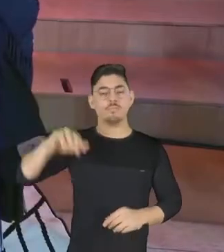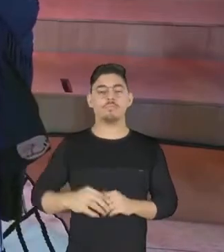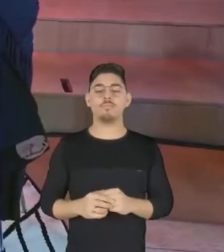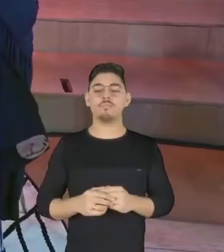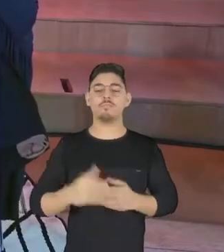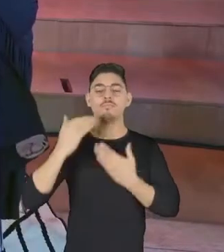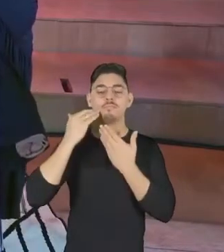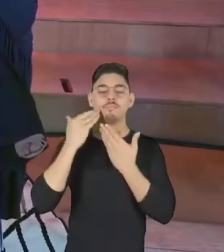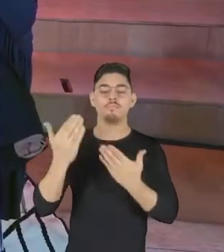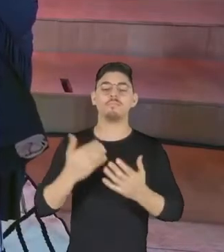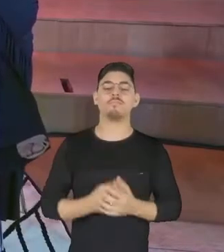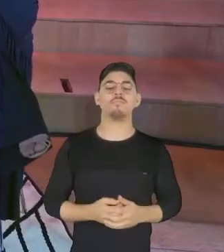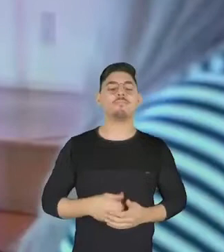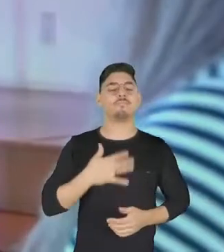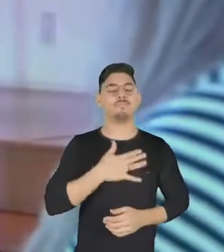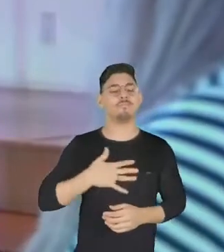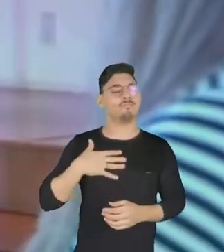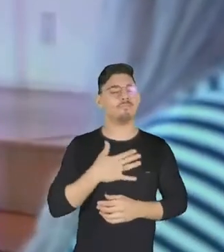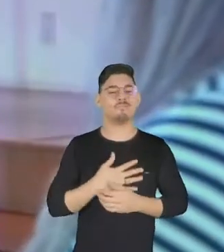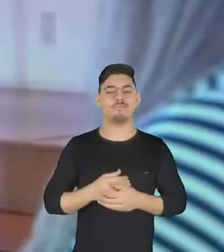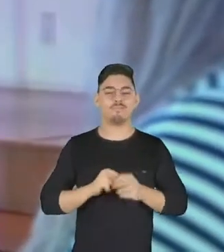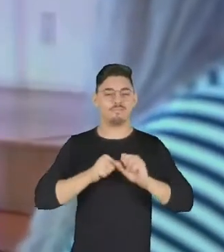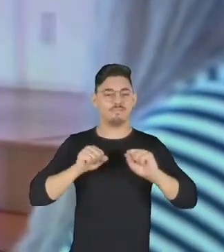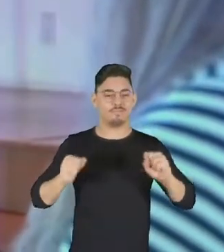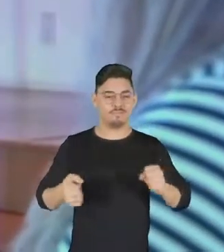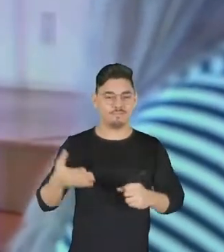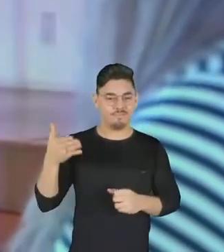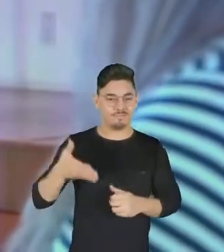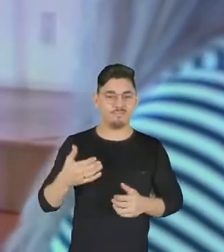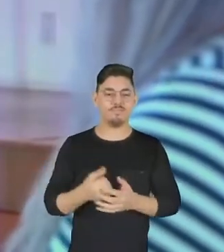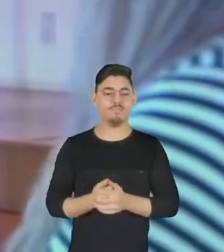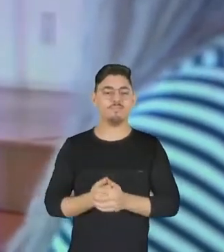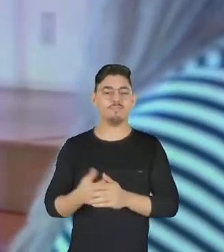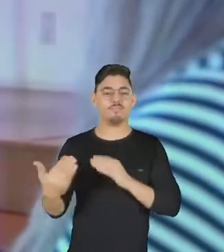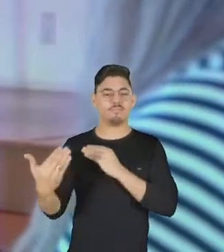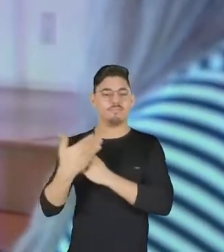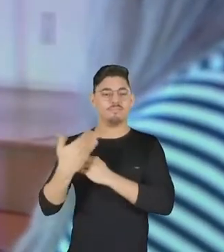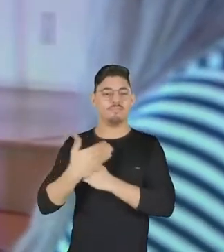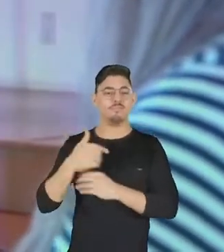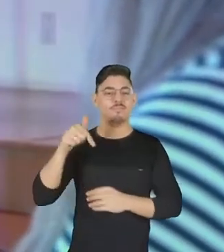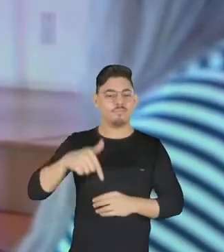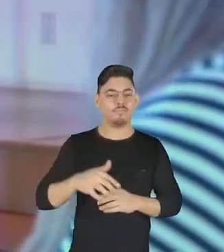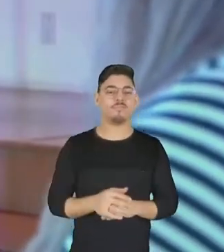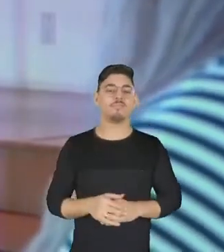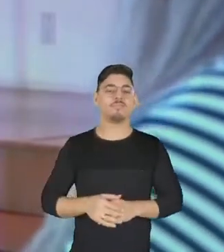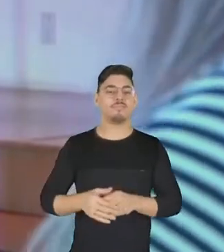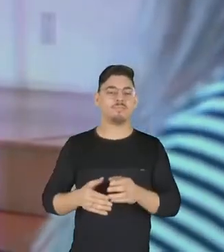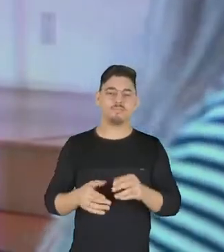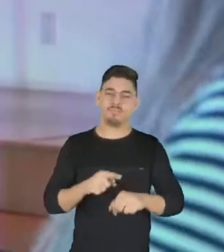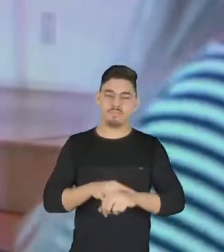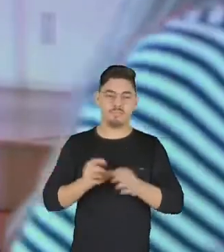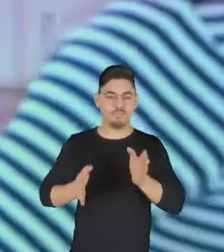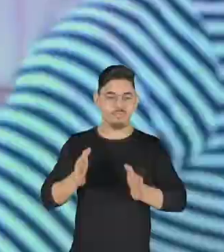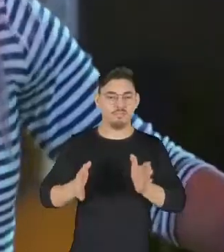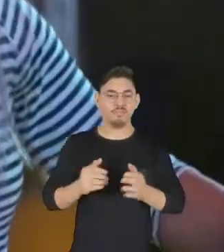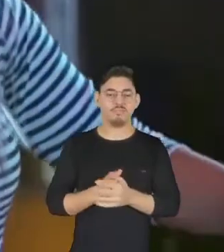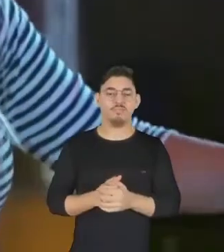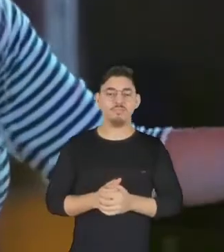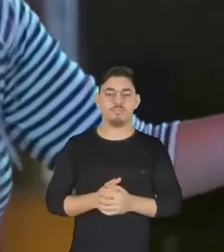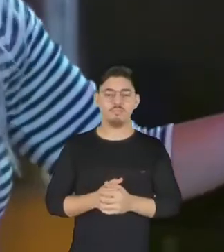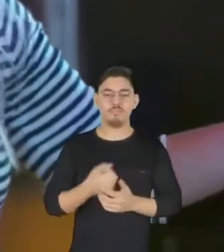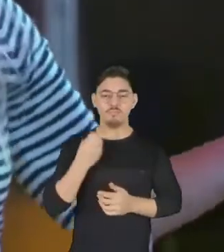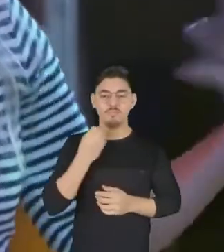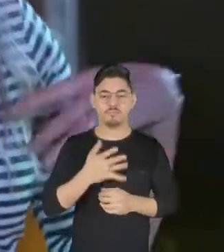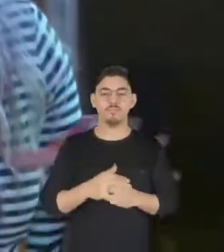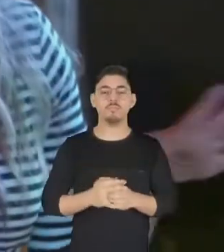prazer muito grande, né, estar aqui participando desse espaço de fala, muito bom. Que